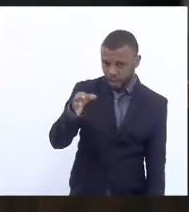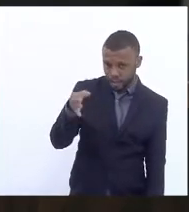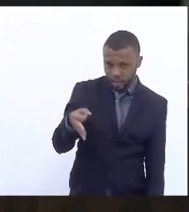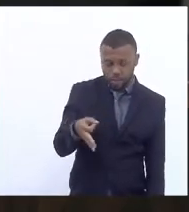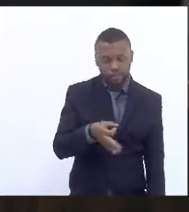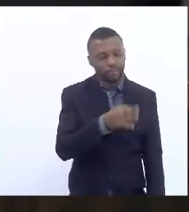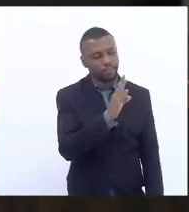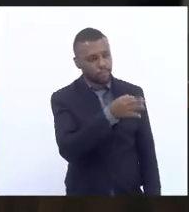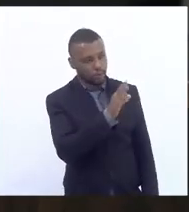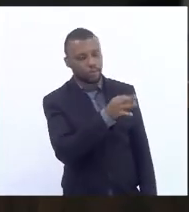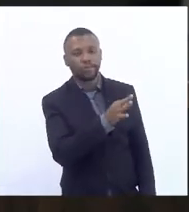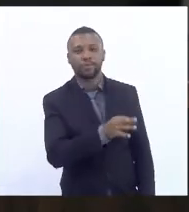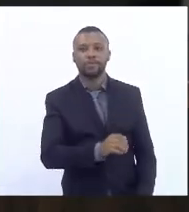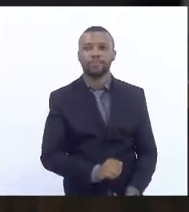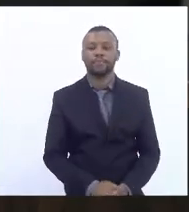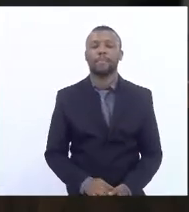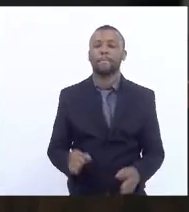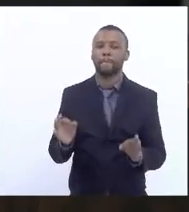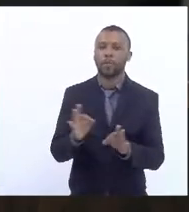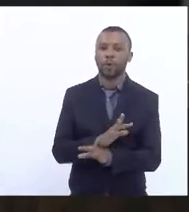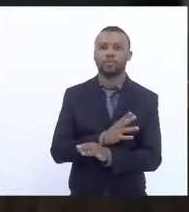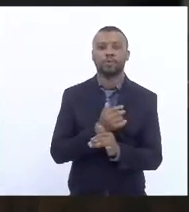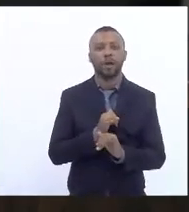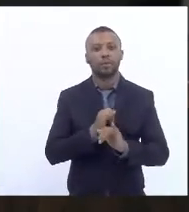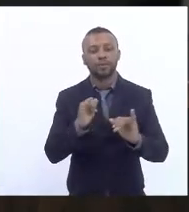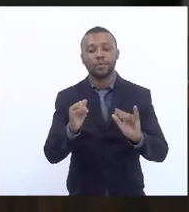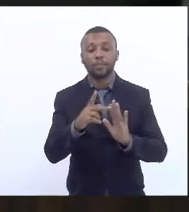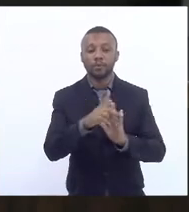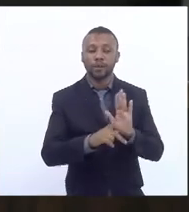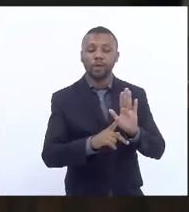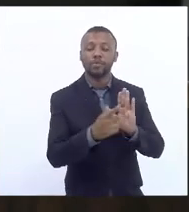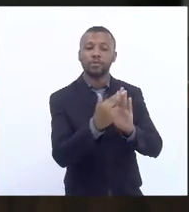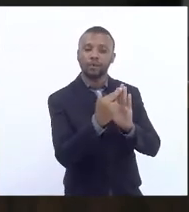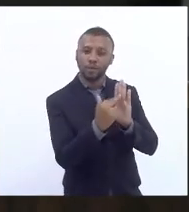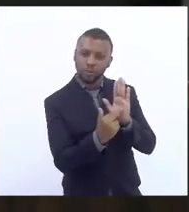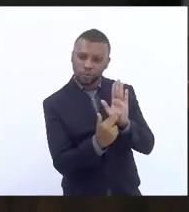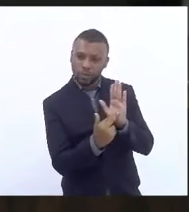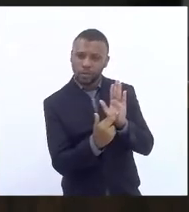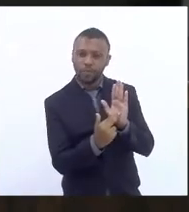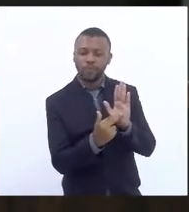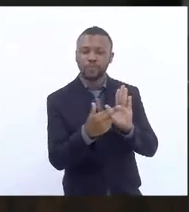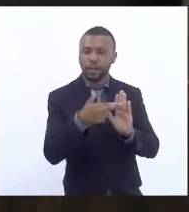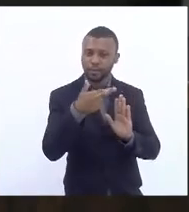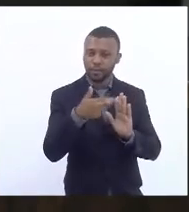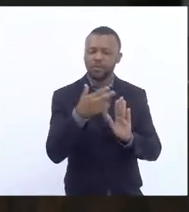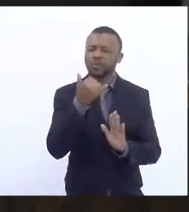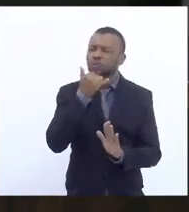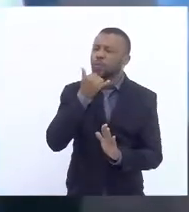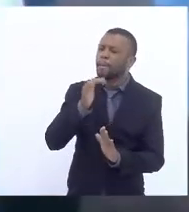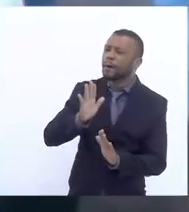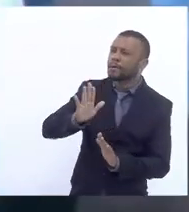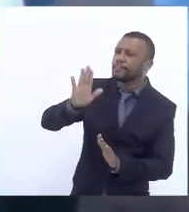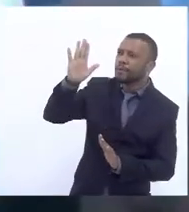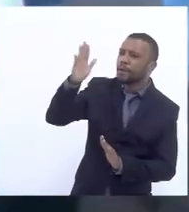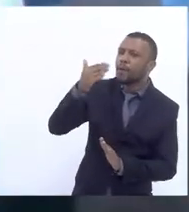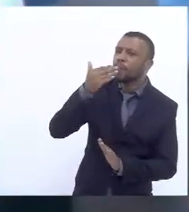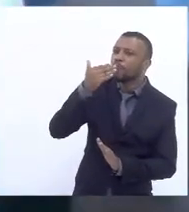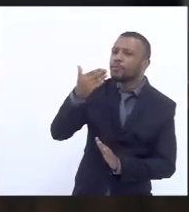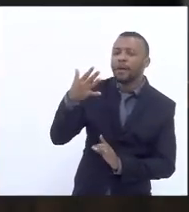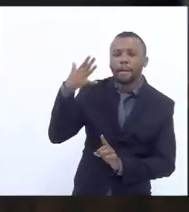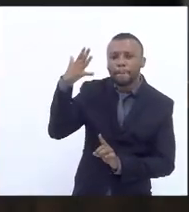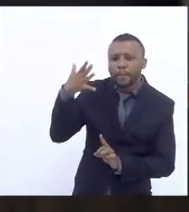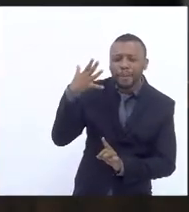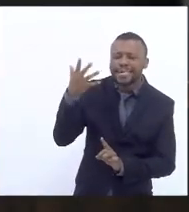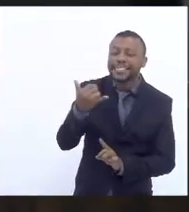Positivo. Está feito o registro, senhor. Anuncie. Projeto de resolução 510... Presidente, eu pedi pela ordem também. Pela ordem. Desculpa,